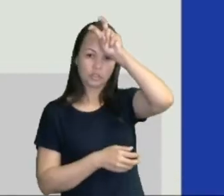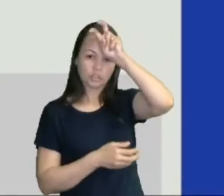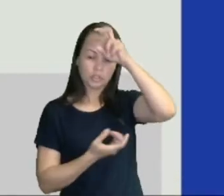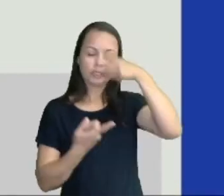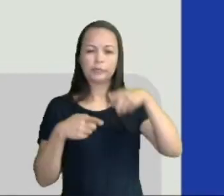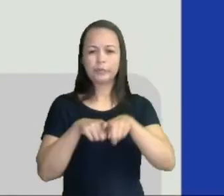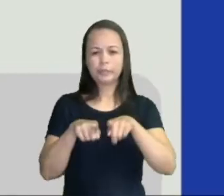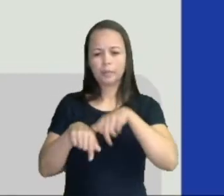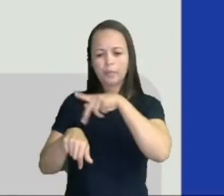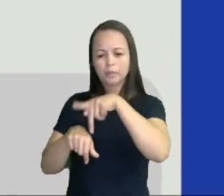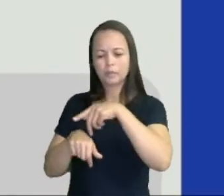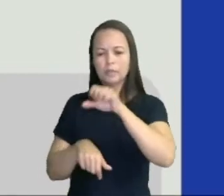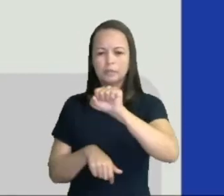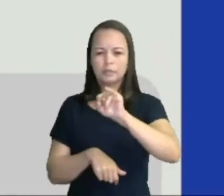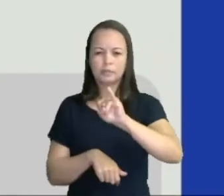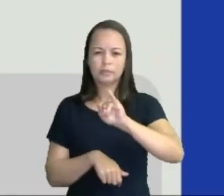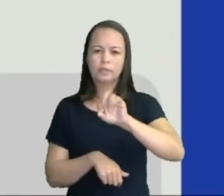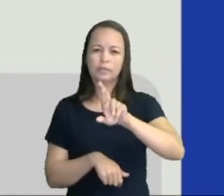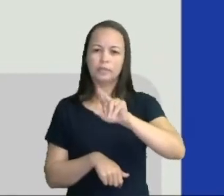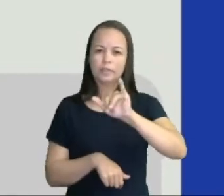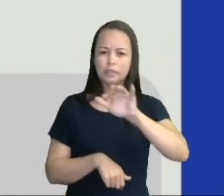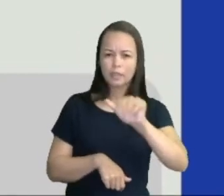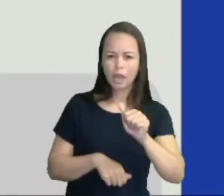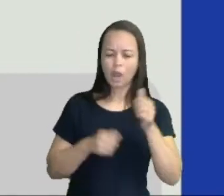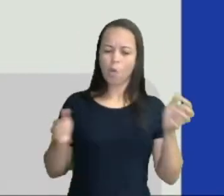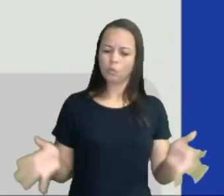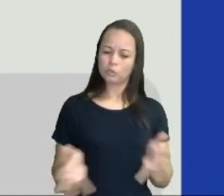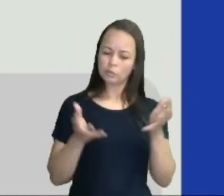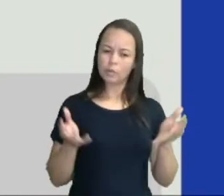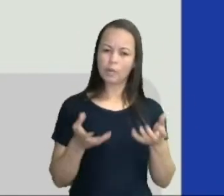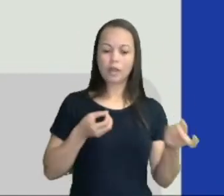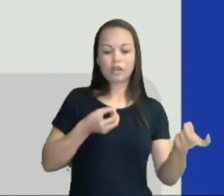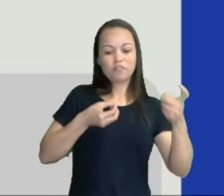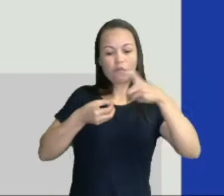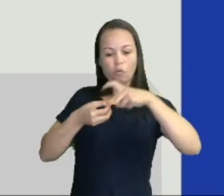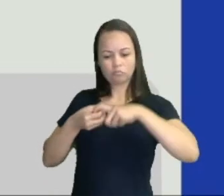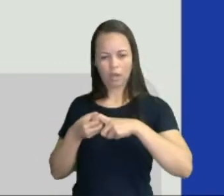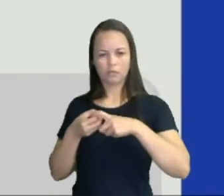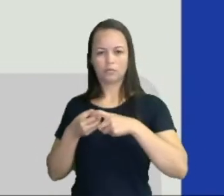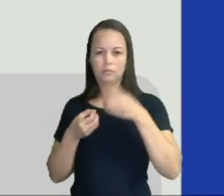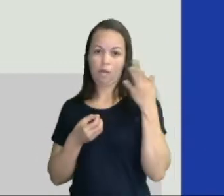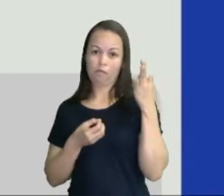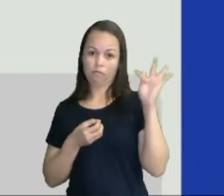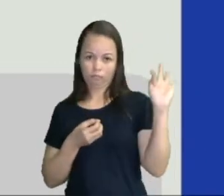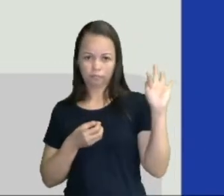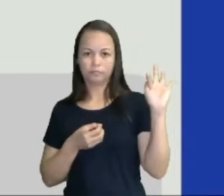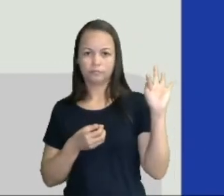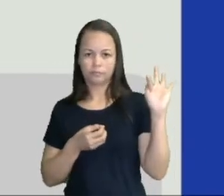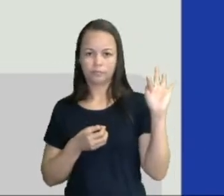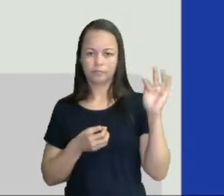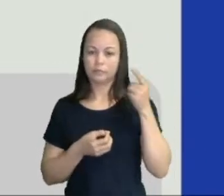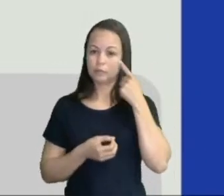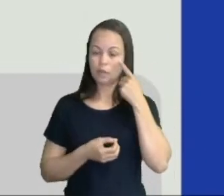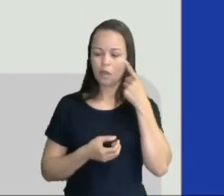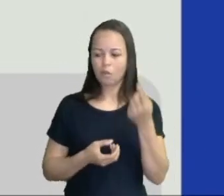elas contribuíram ainda mais para que ele voltasse à França.